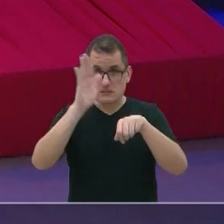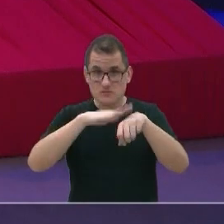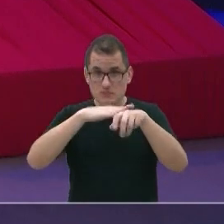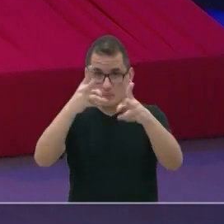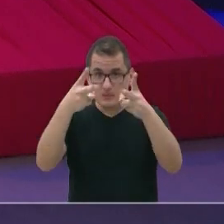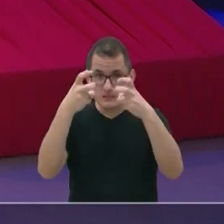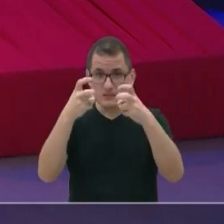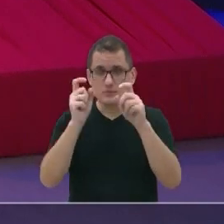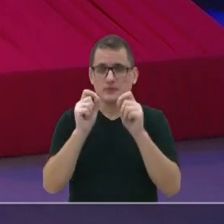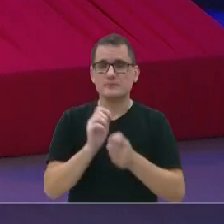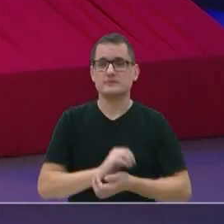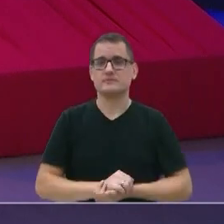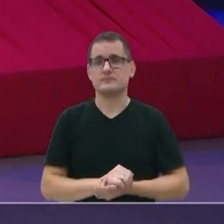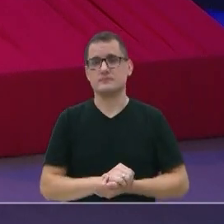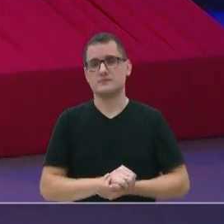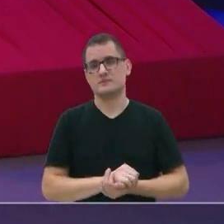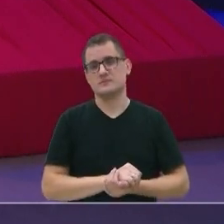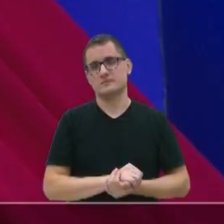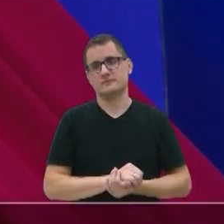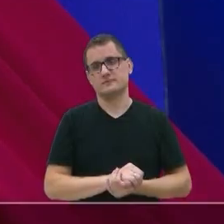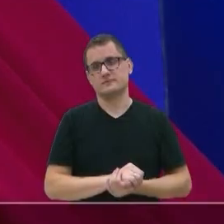percebam isso,